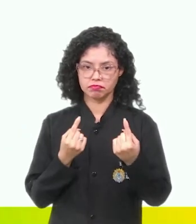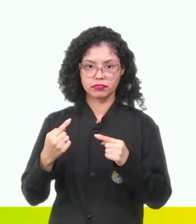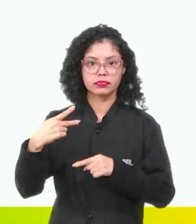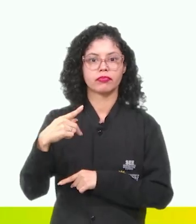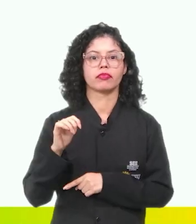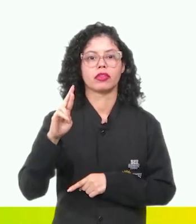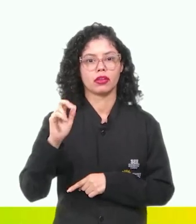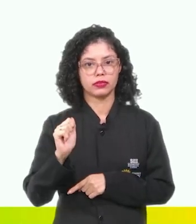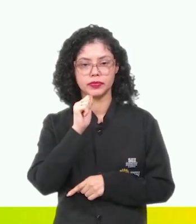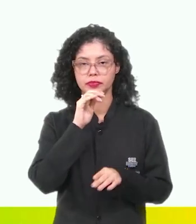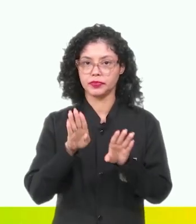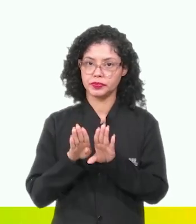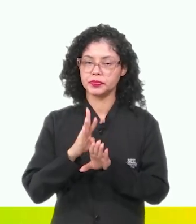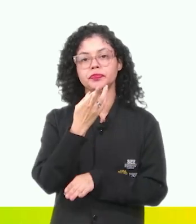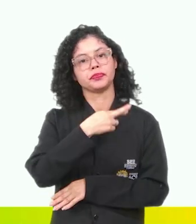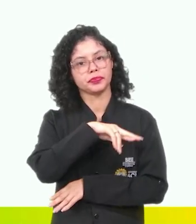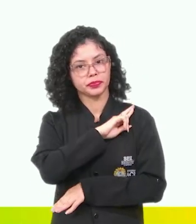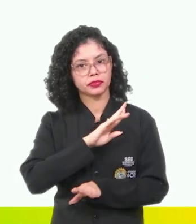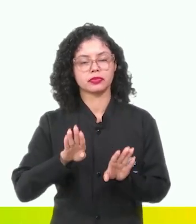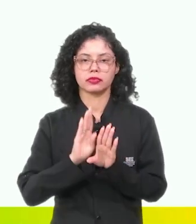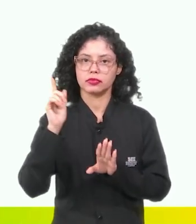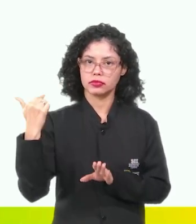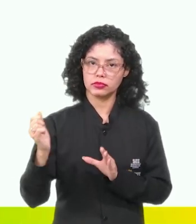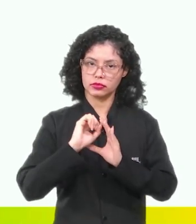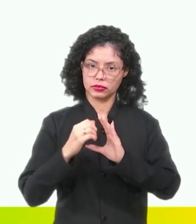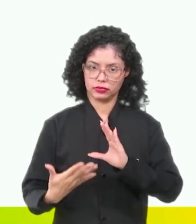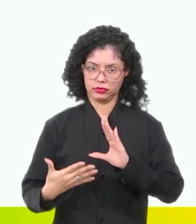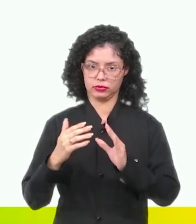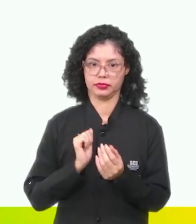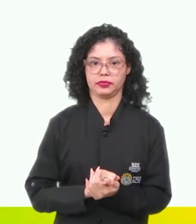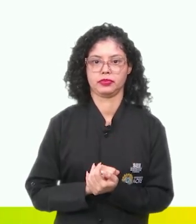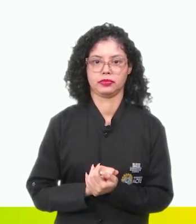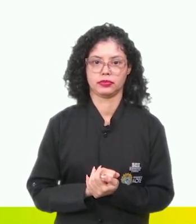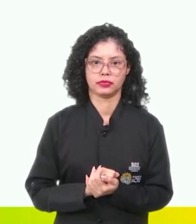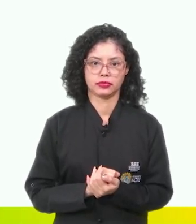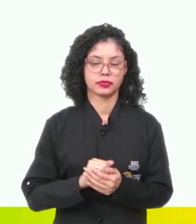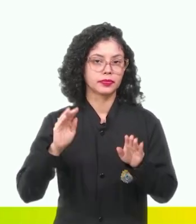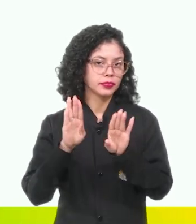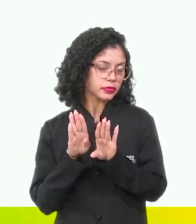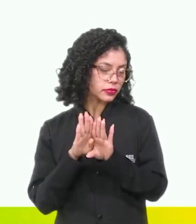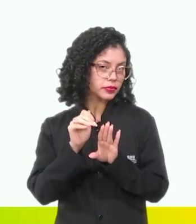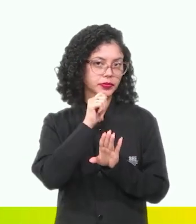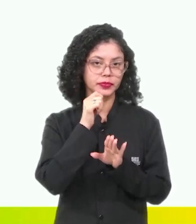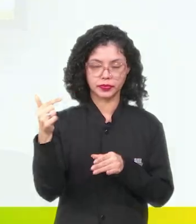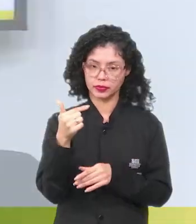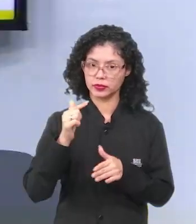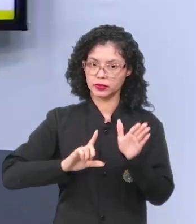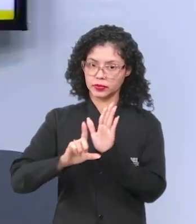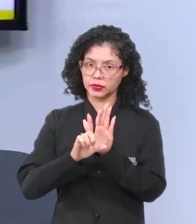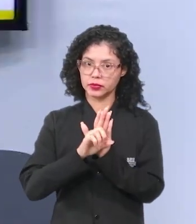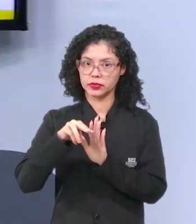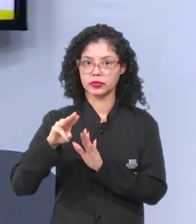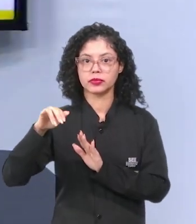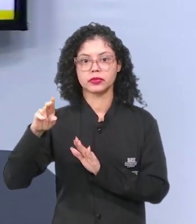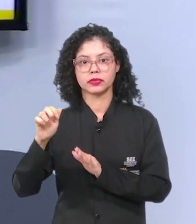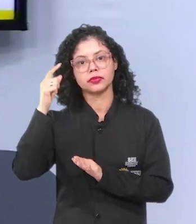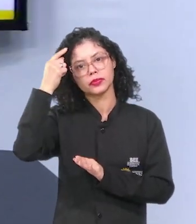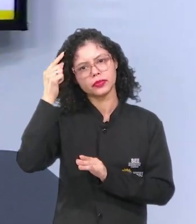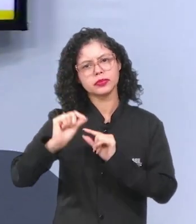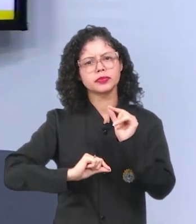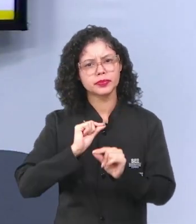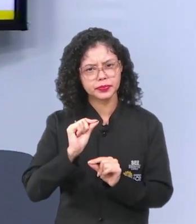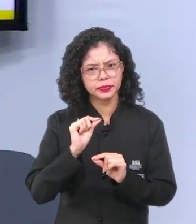de fatores responsável por outra característica. Então, na segunda lei de Mendel, Mendel pensou o